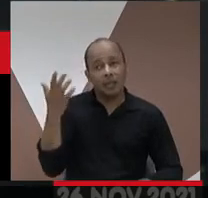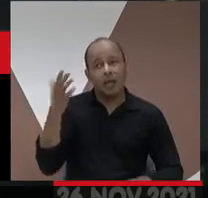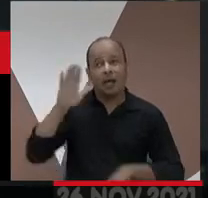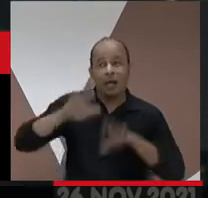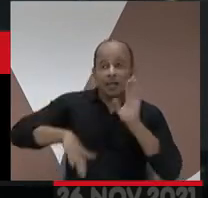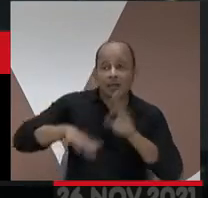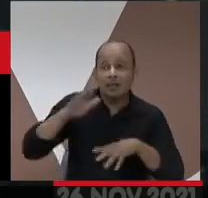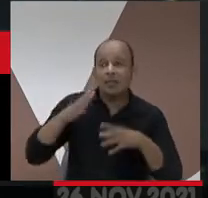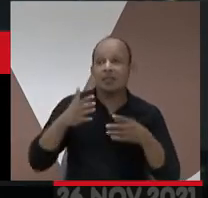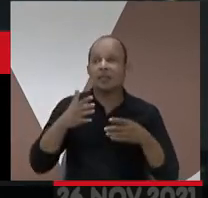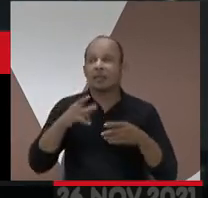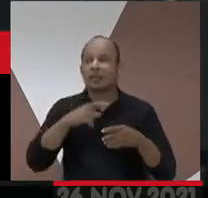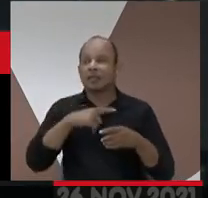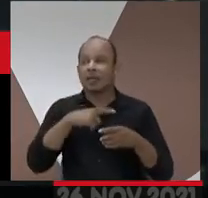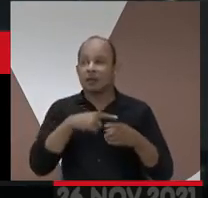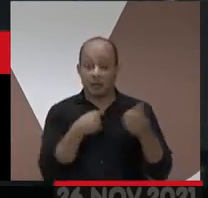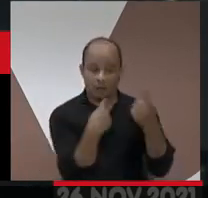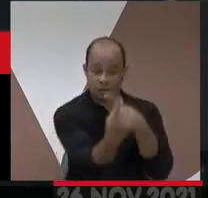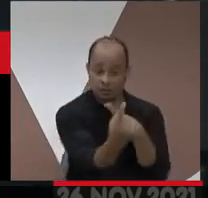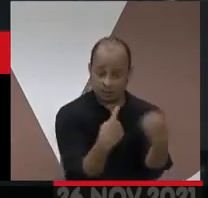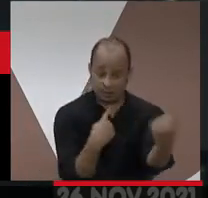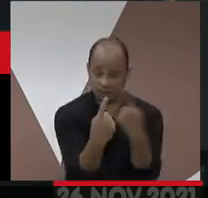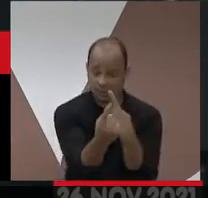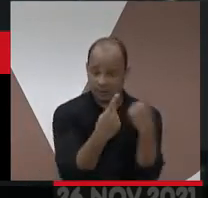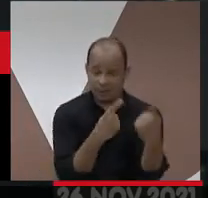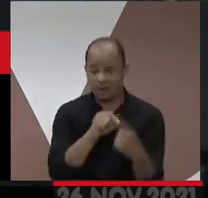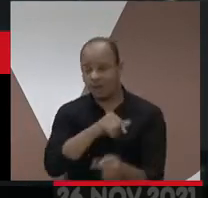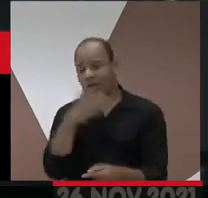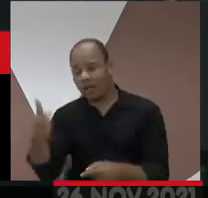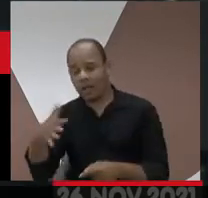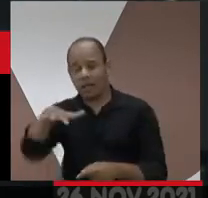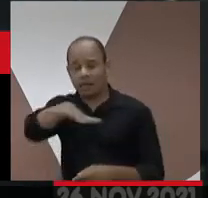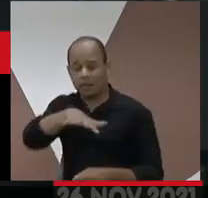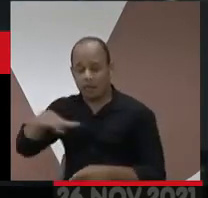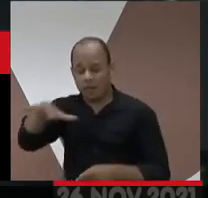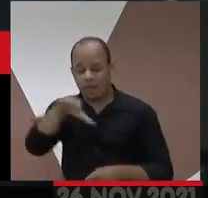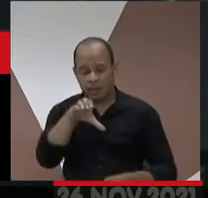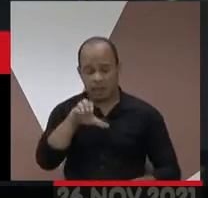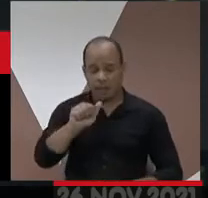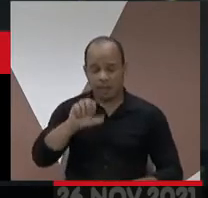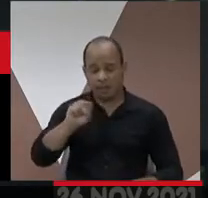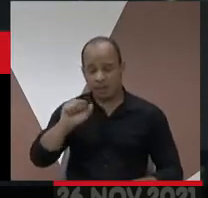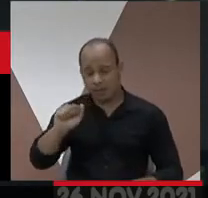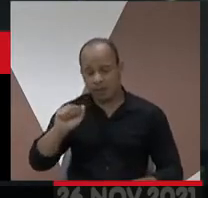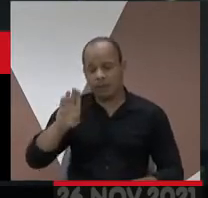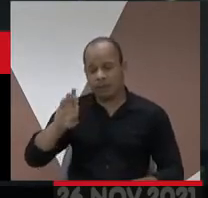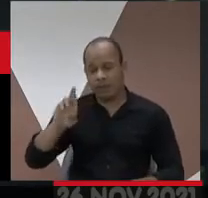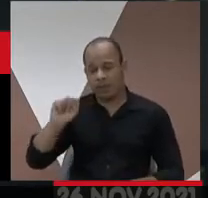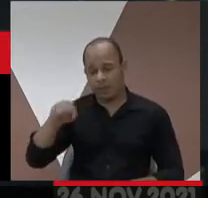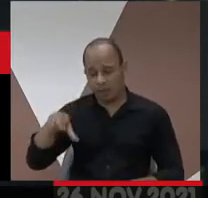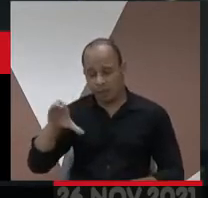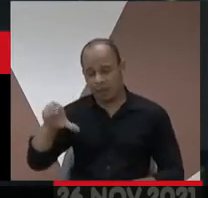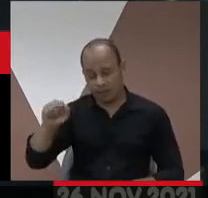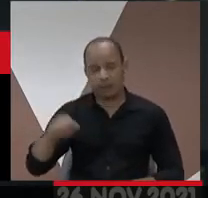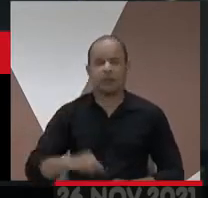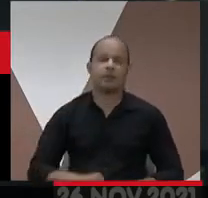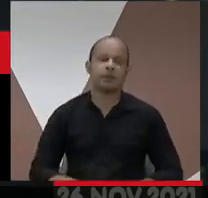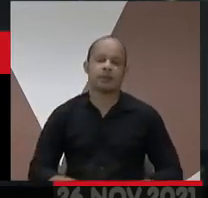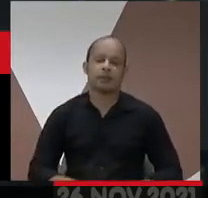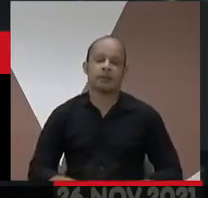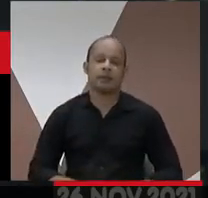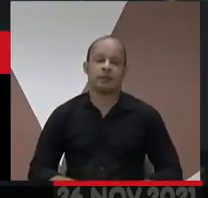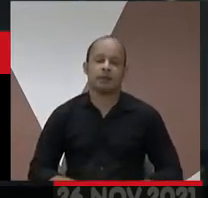margem de Casa Branca, aí tem população. Portanto, ou há um sacrifício em